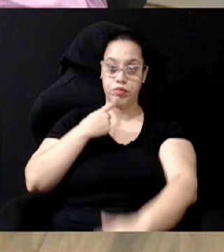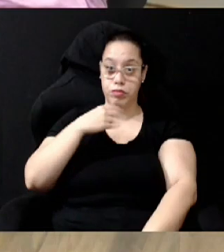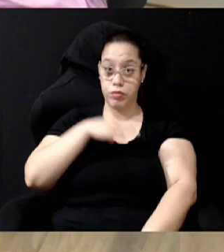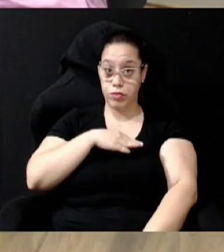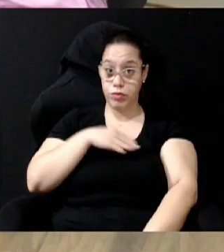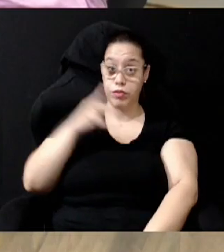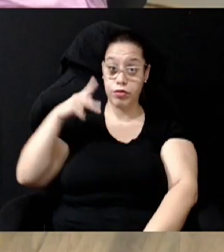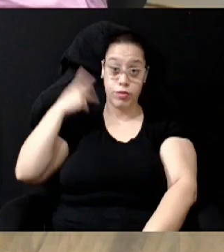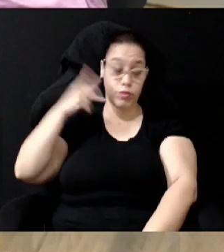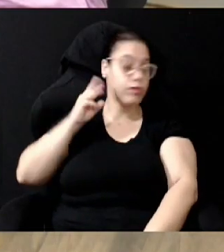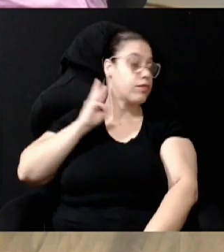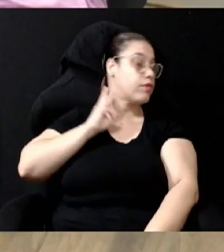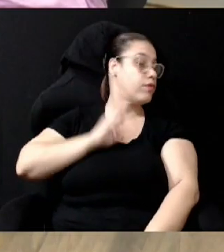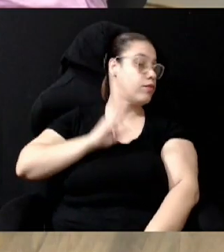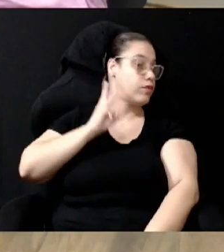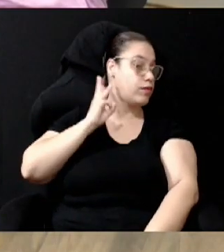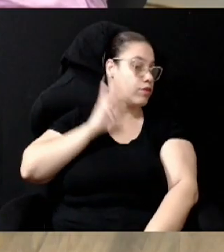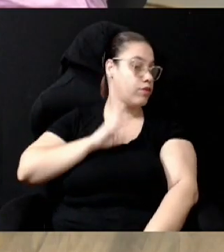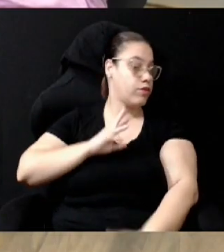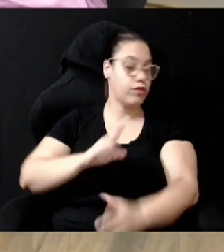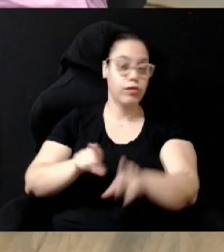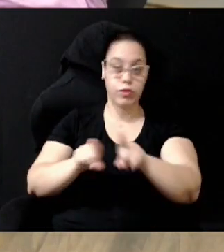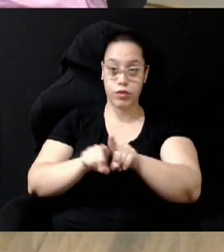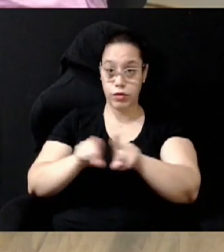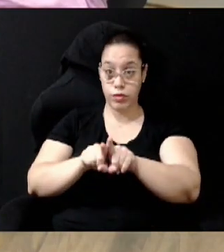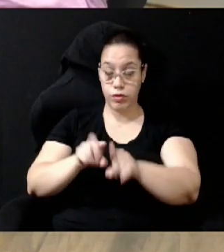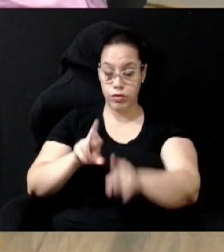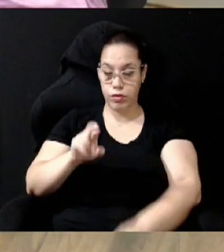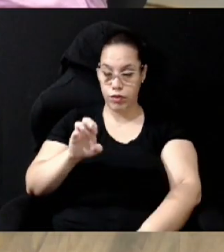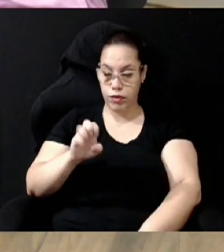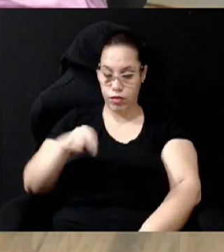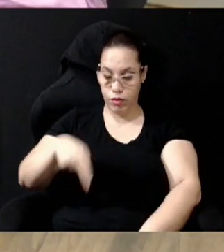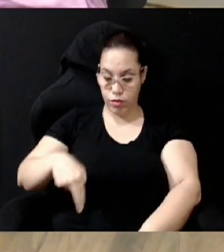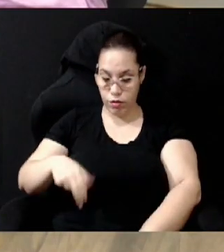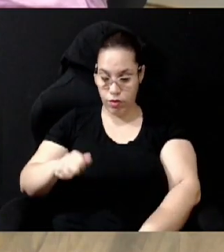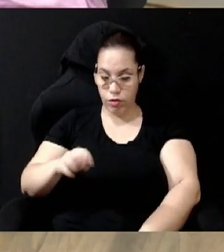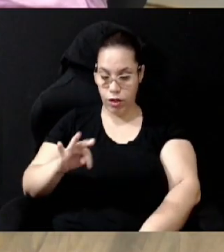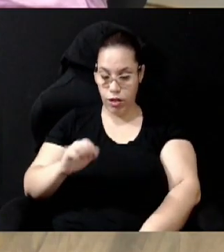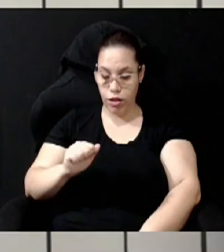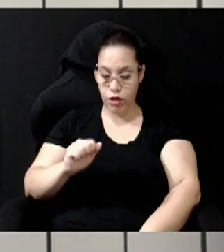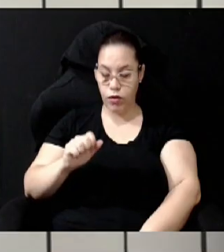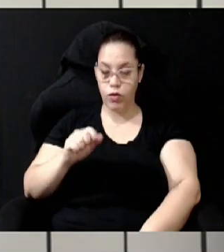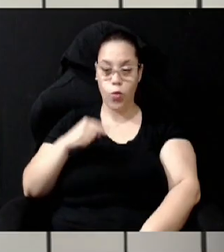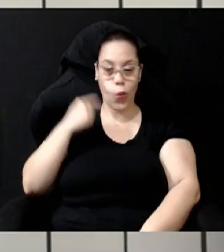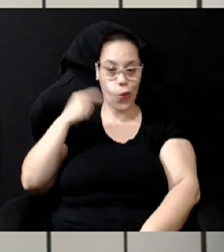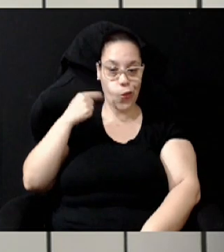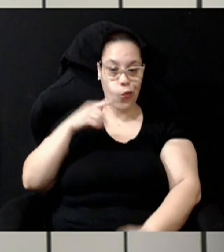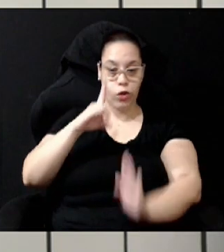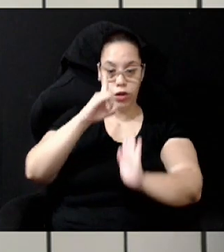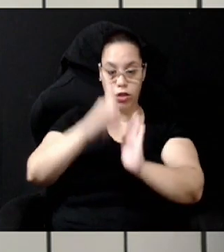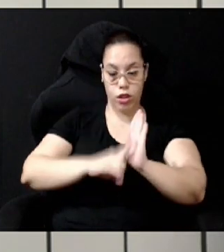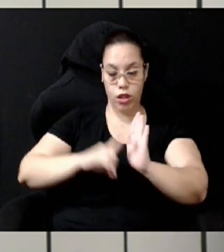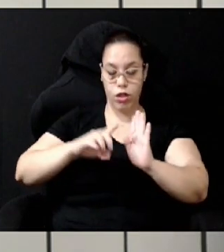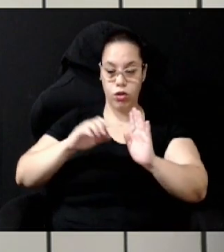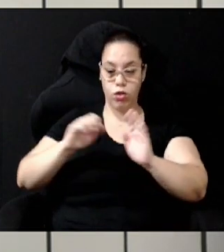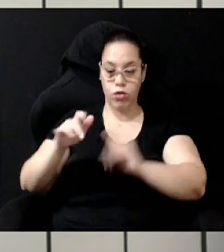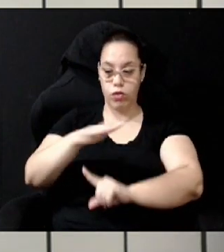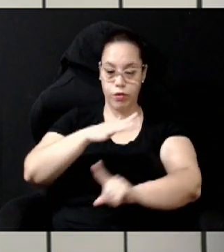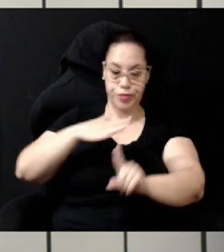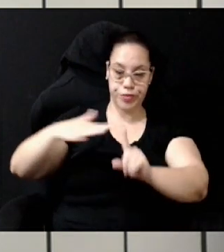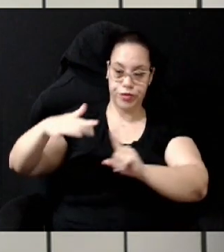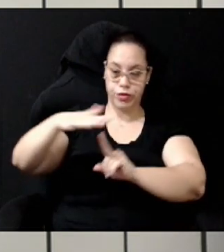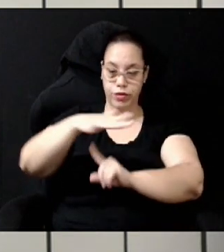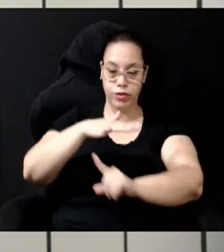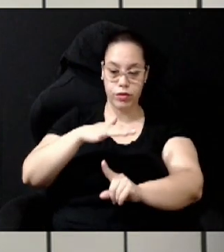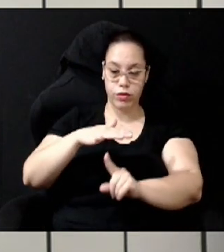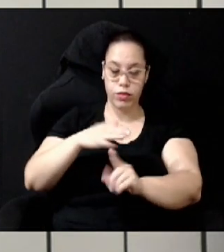Cecílio Santos e também a Renata Franco, que é advogada especialista em direito ambiental e regulatório e que participou